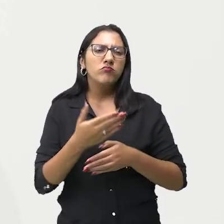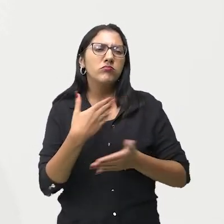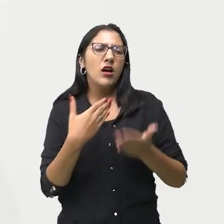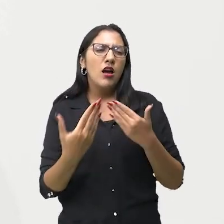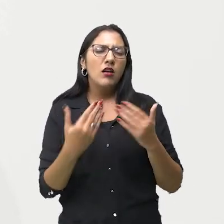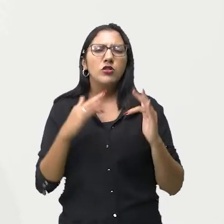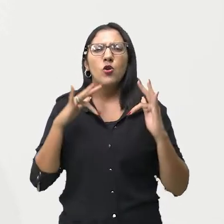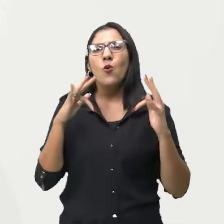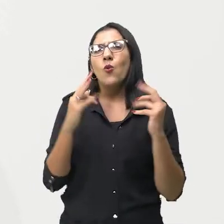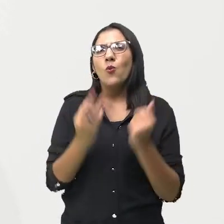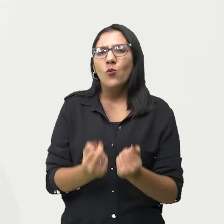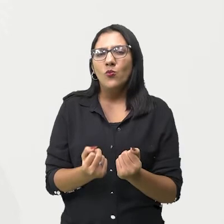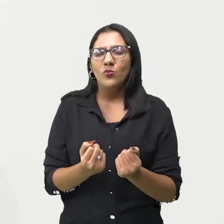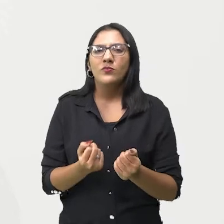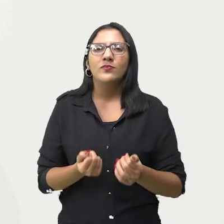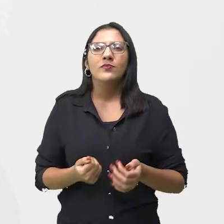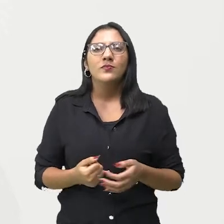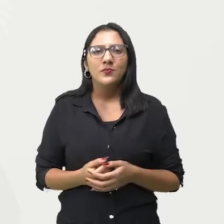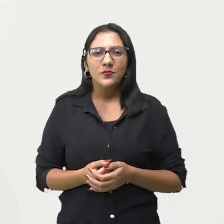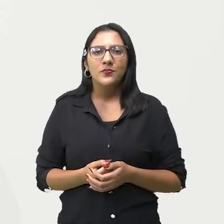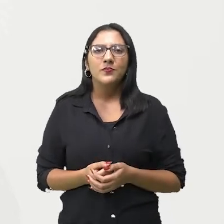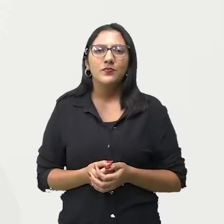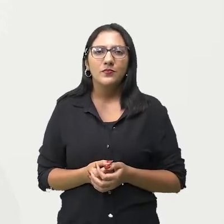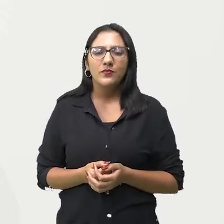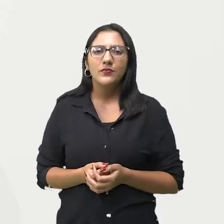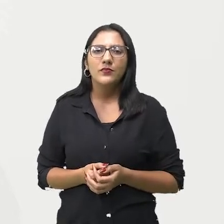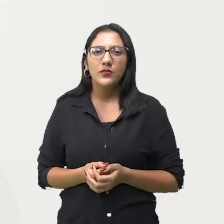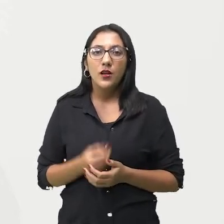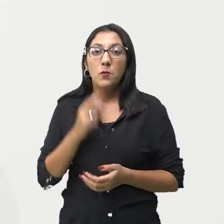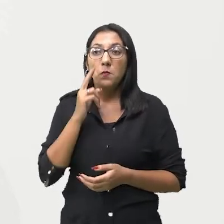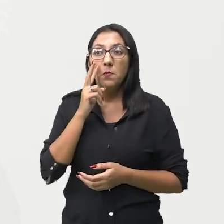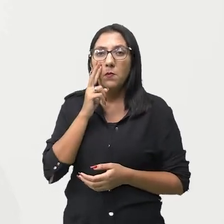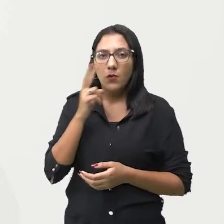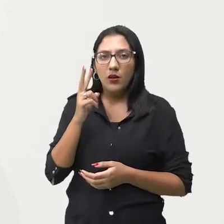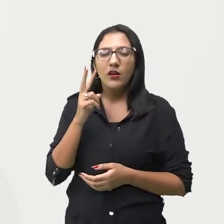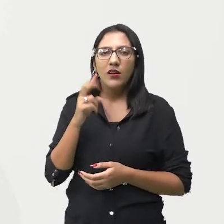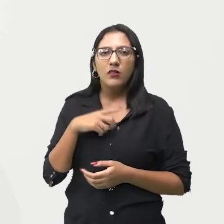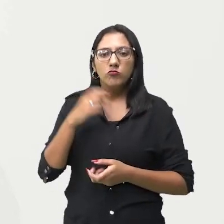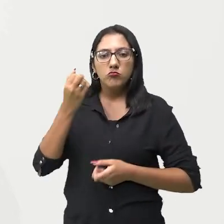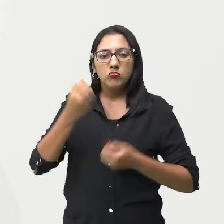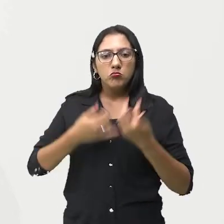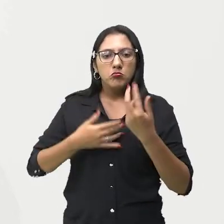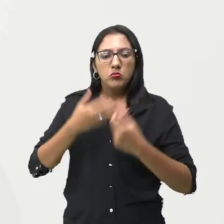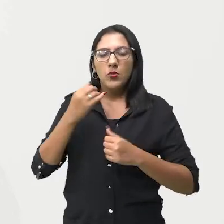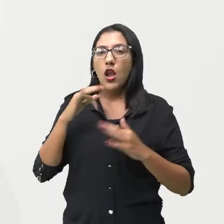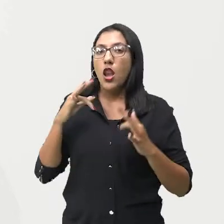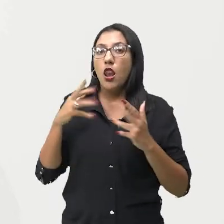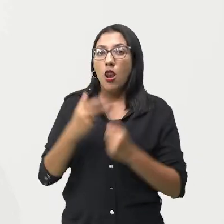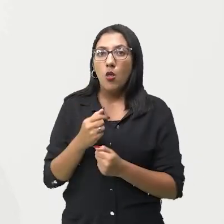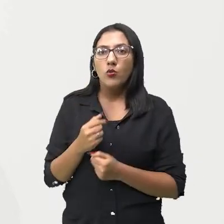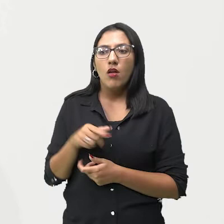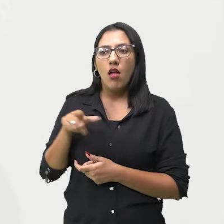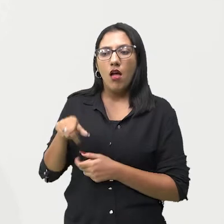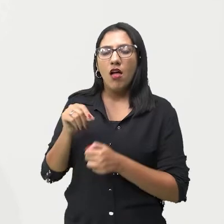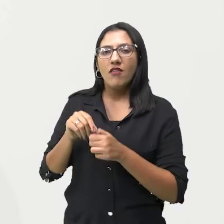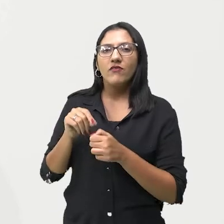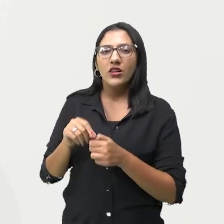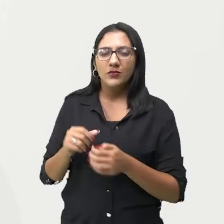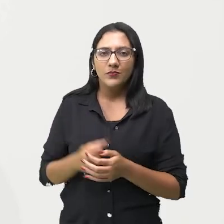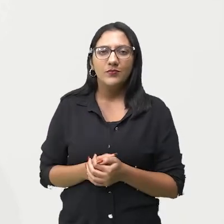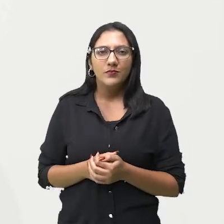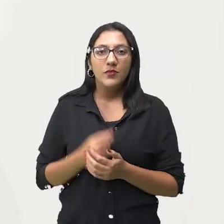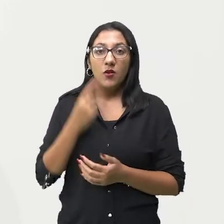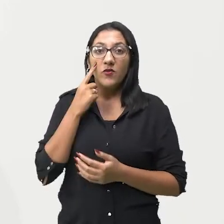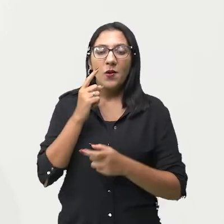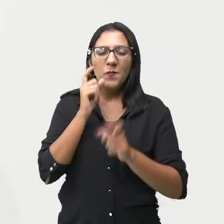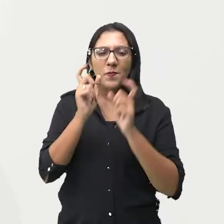com todo mundo. Eu estou indicando as ações habituais da moça. E todos esses verbos que